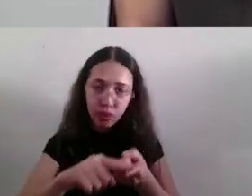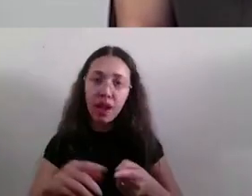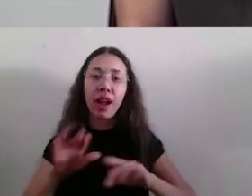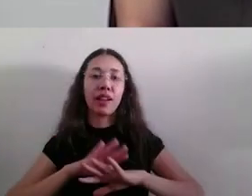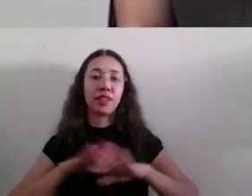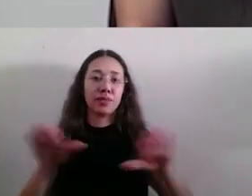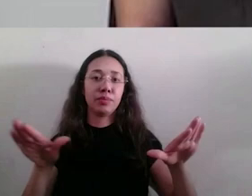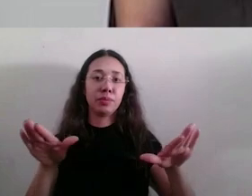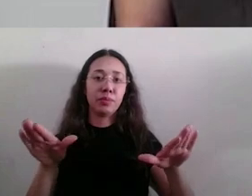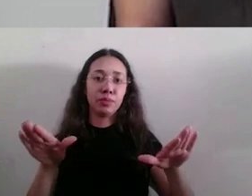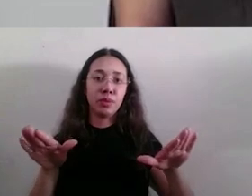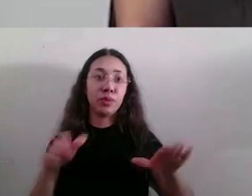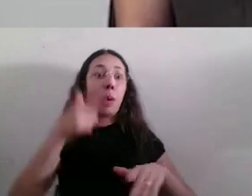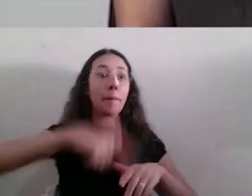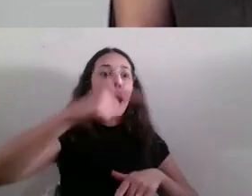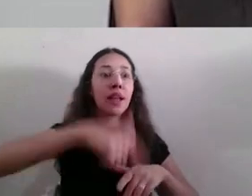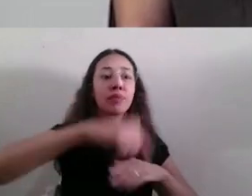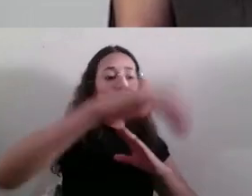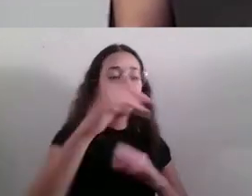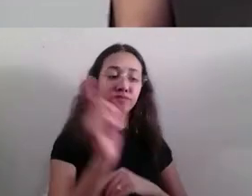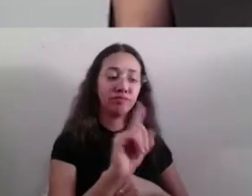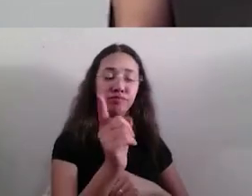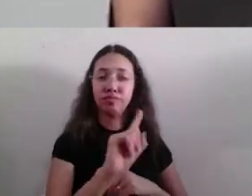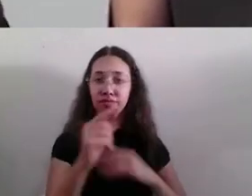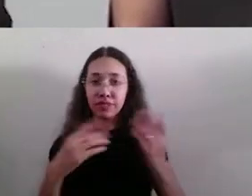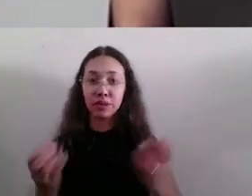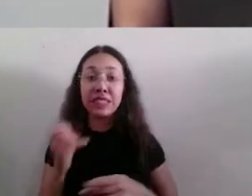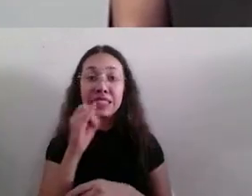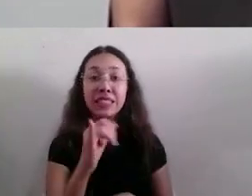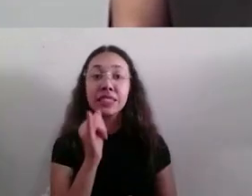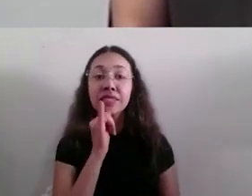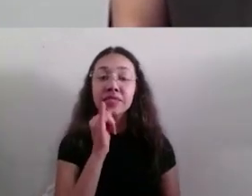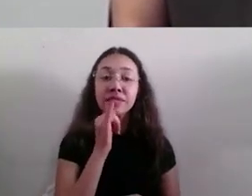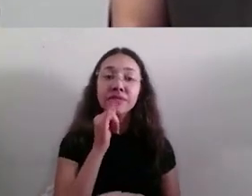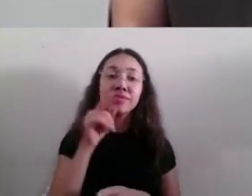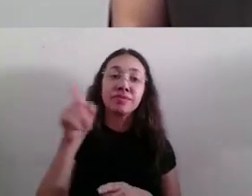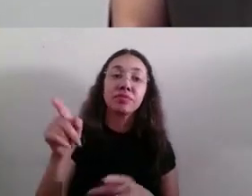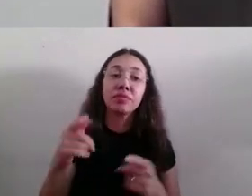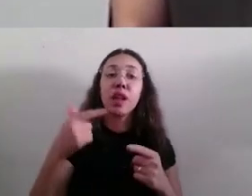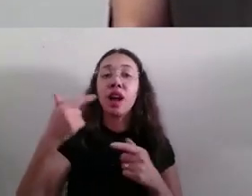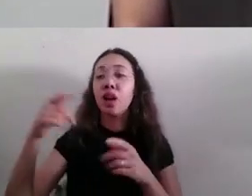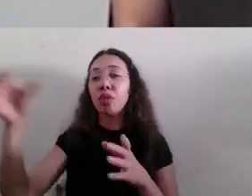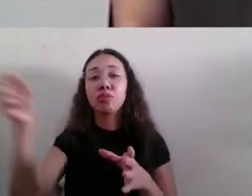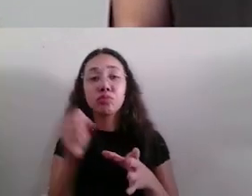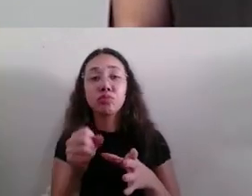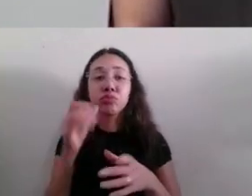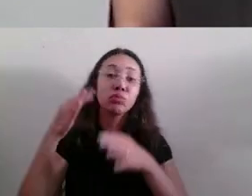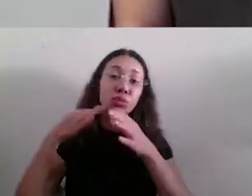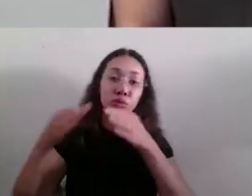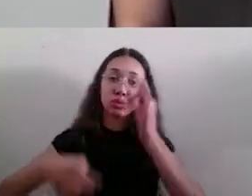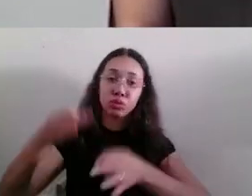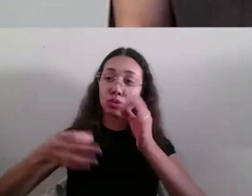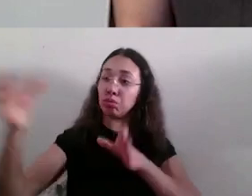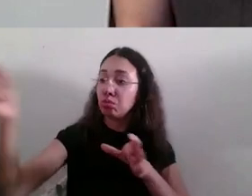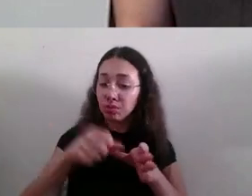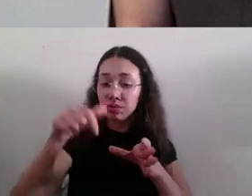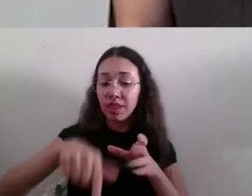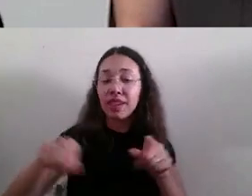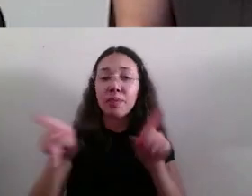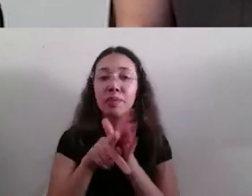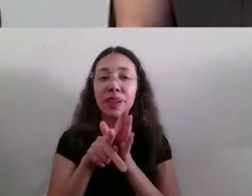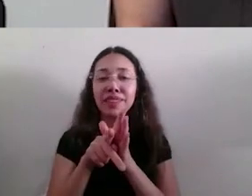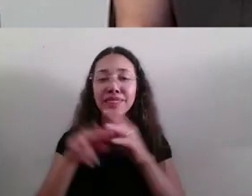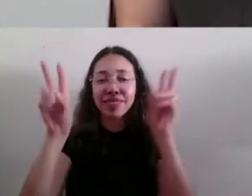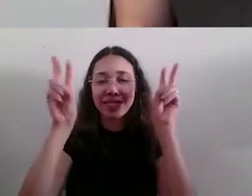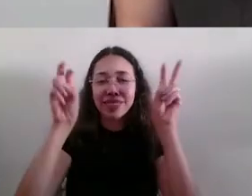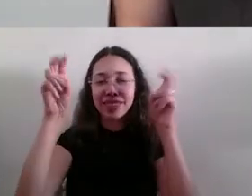sendo designado para atuar nesse núcleo de incapacidade, ele tem a possibilidade também de delegar a administração da vara para o